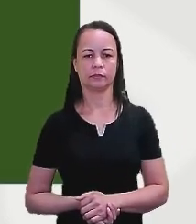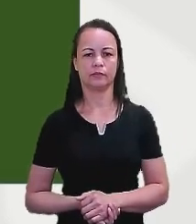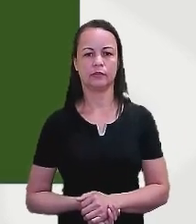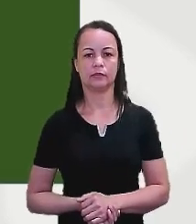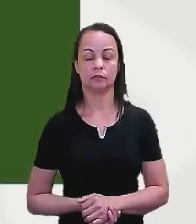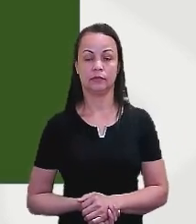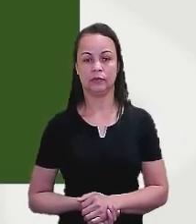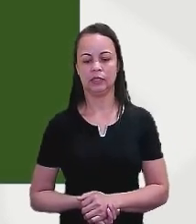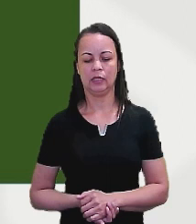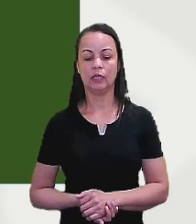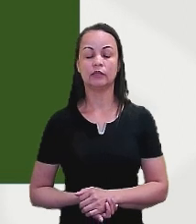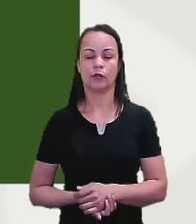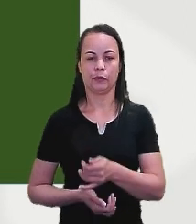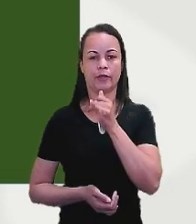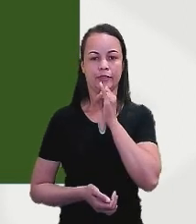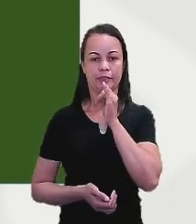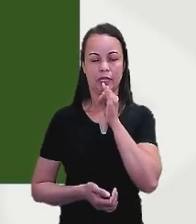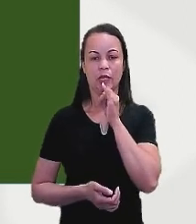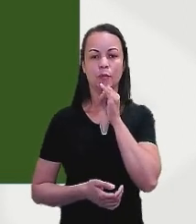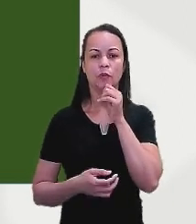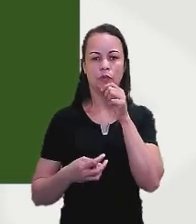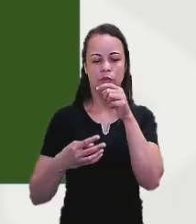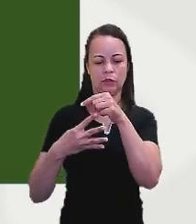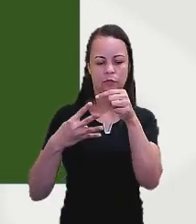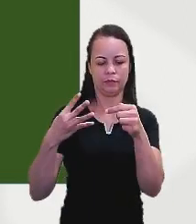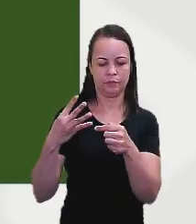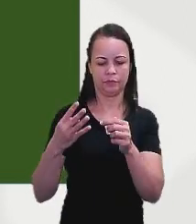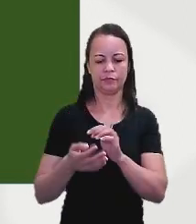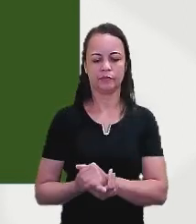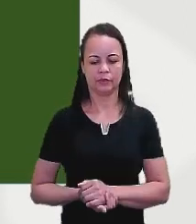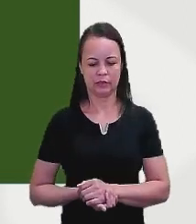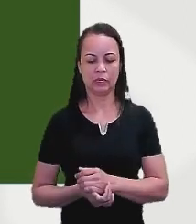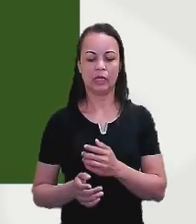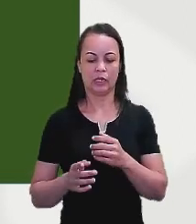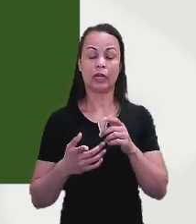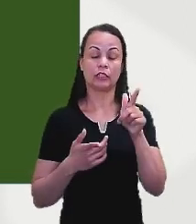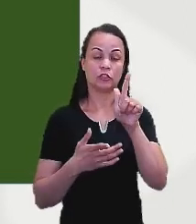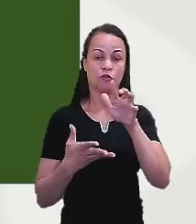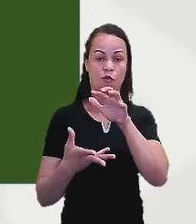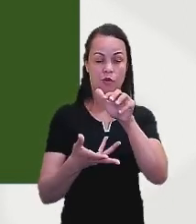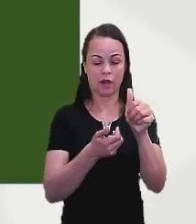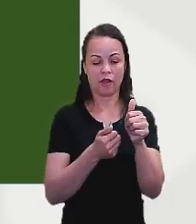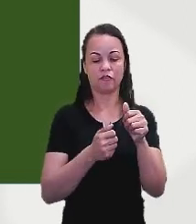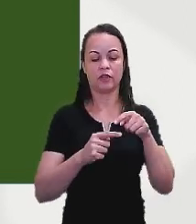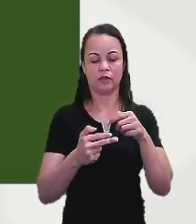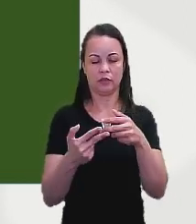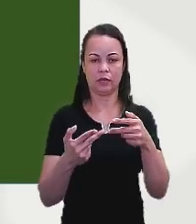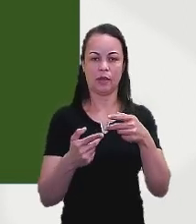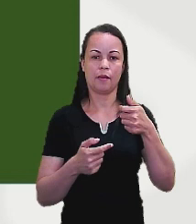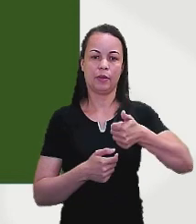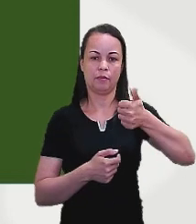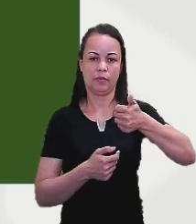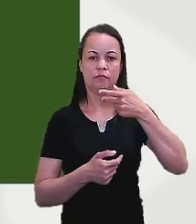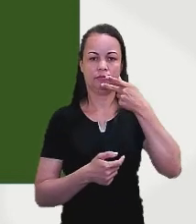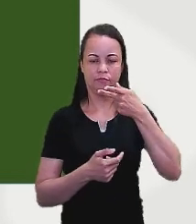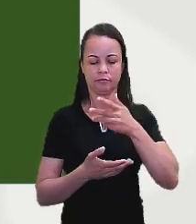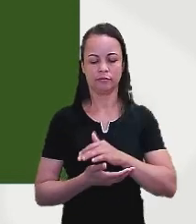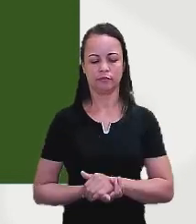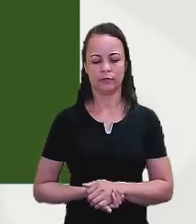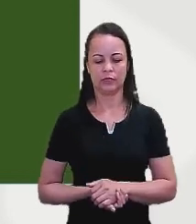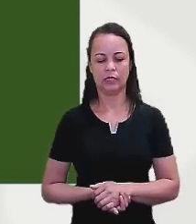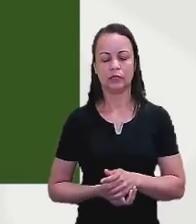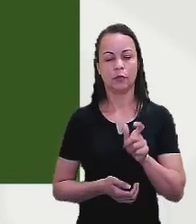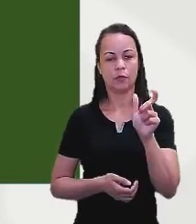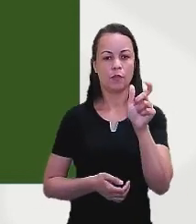temos aqui, ó, o exemplo de cada uma. A variação linguística geográfica, que foi a primeira que eu citei. Temos aqui, ó,